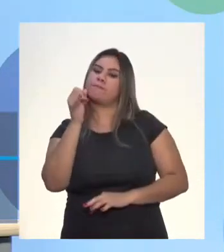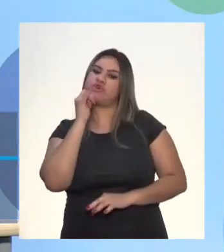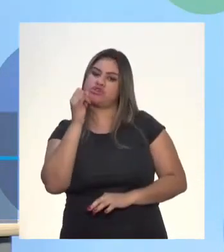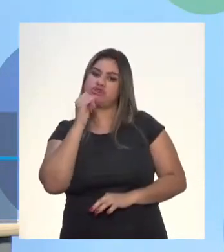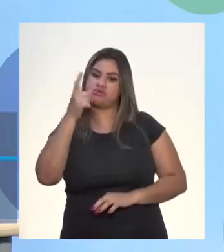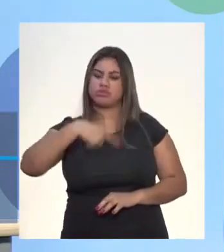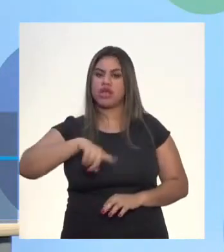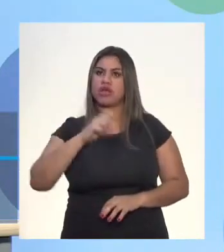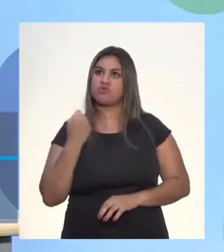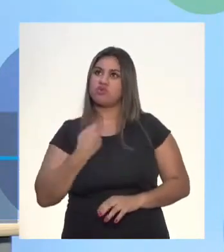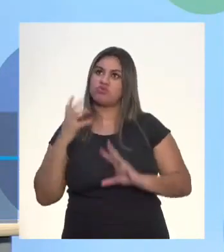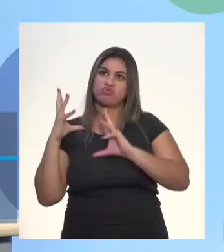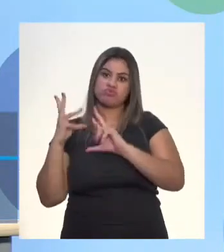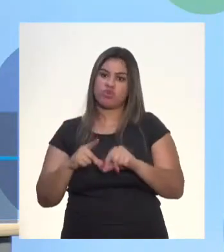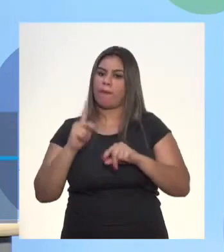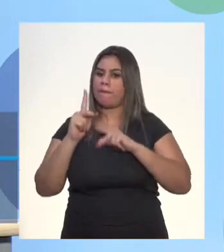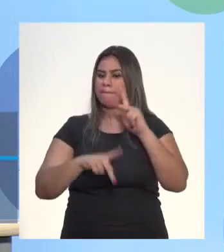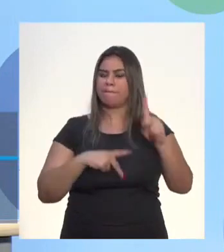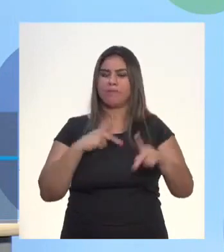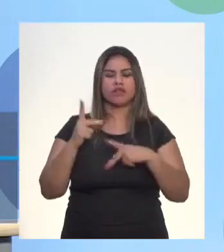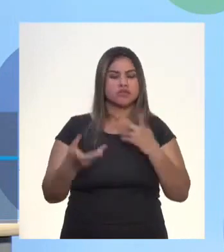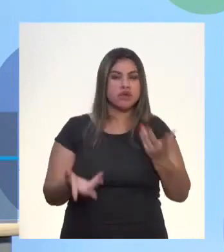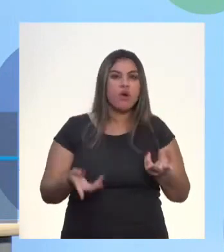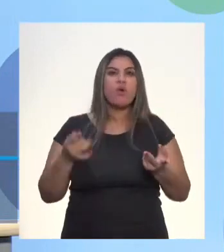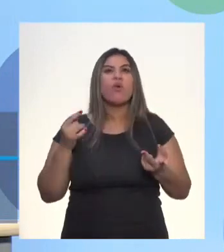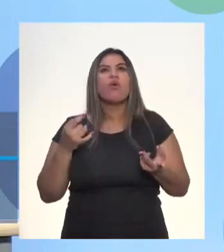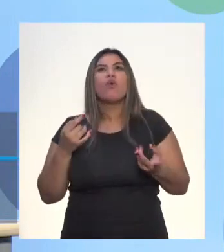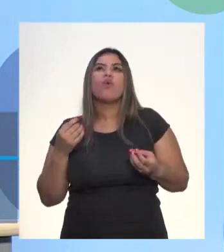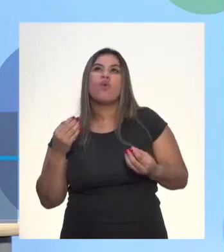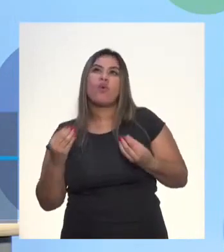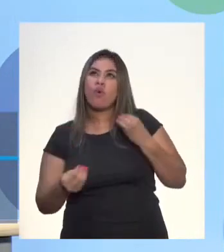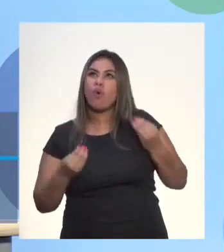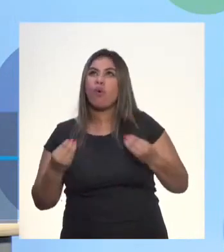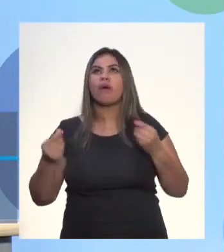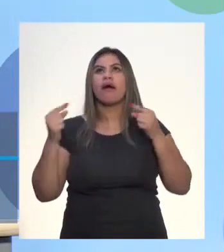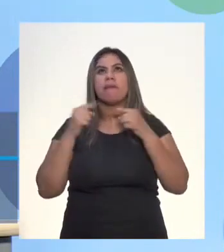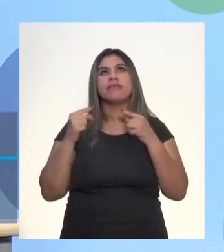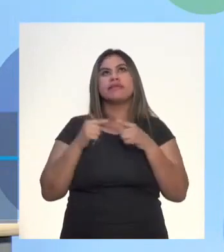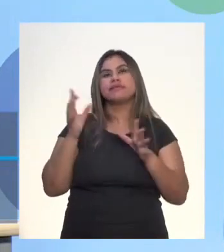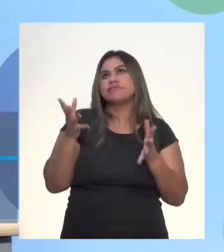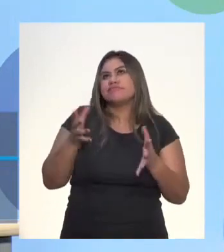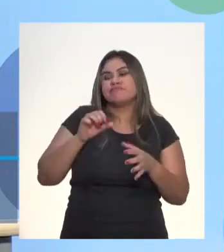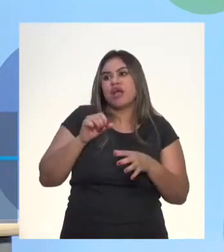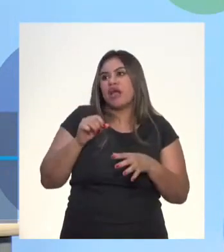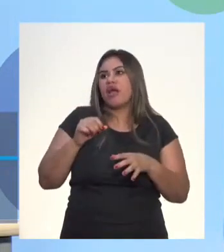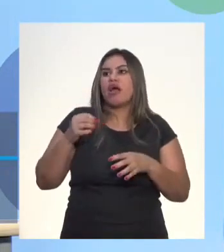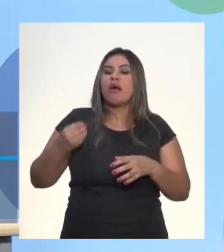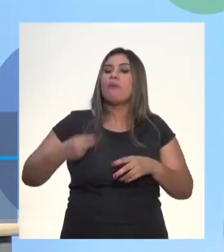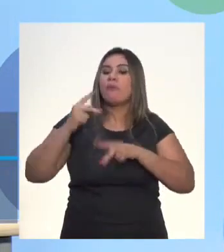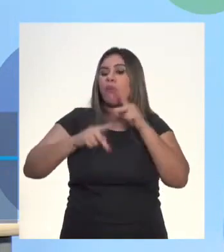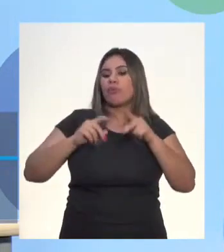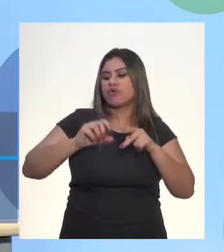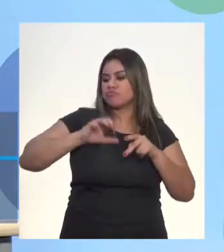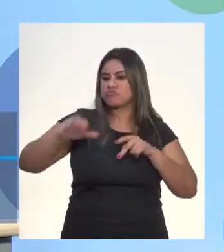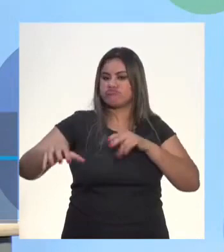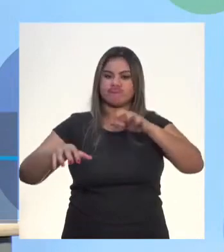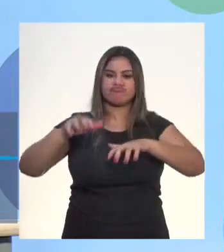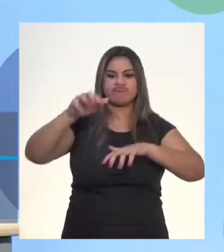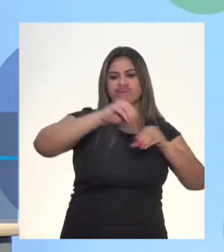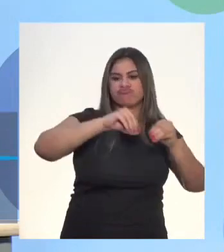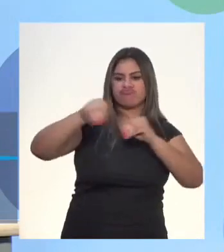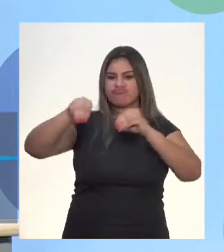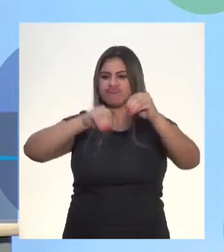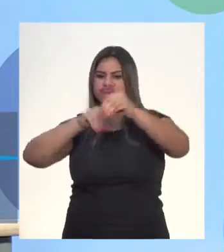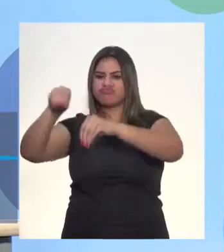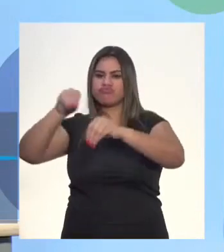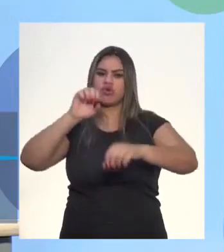total da população, como essa população ela está distribuída nas diferentes regiões, né? Como é que está